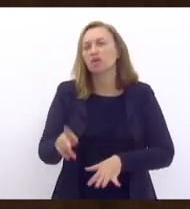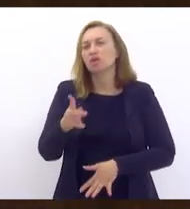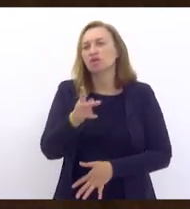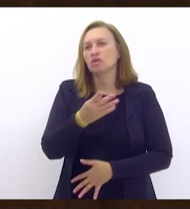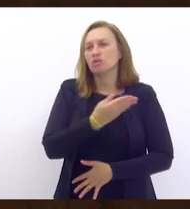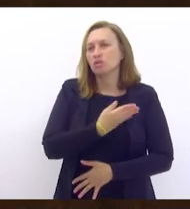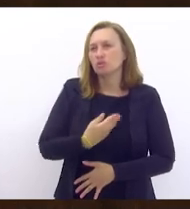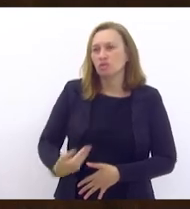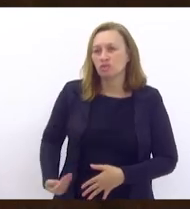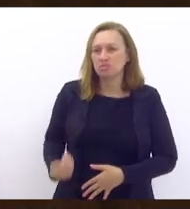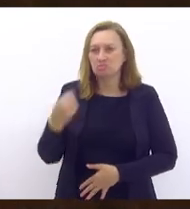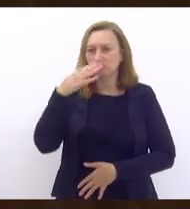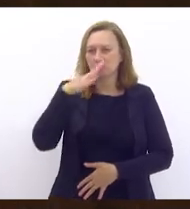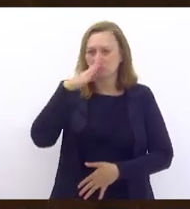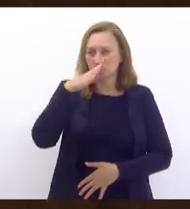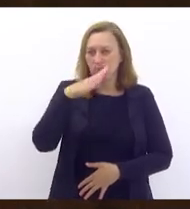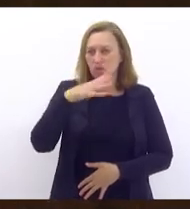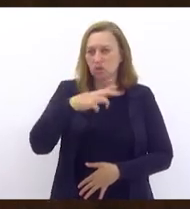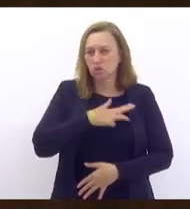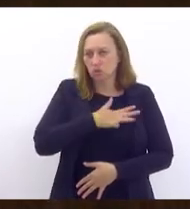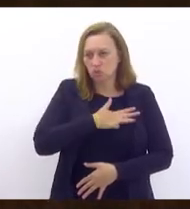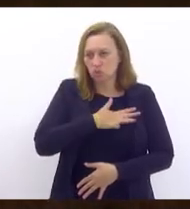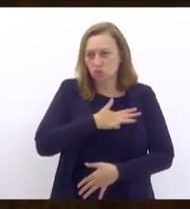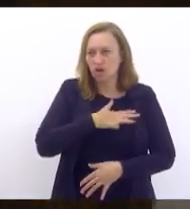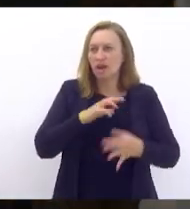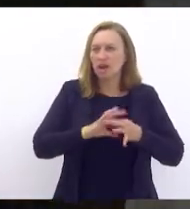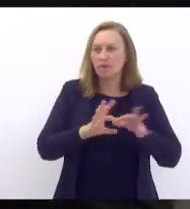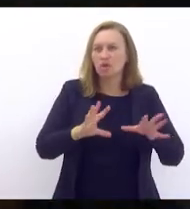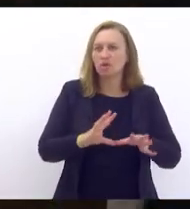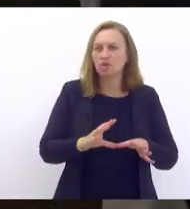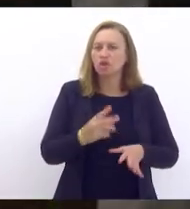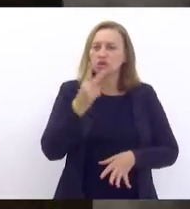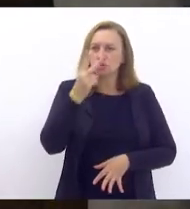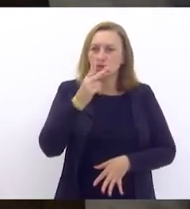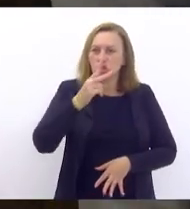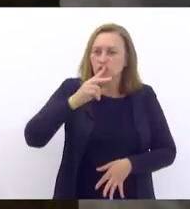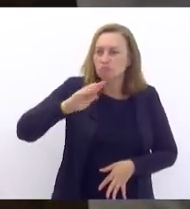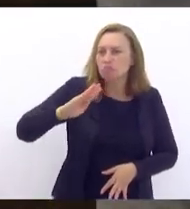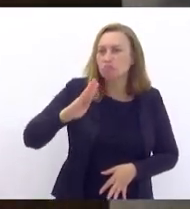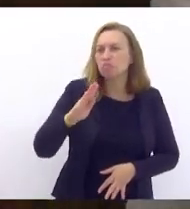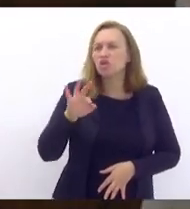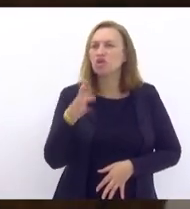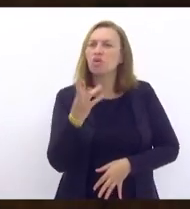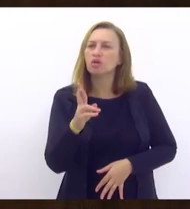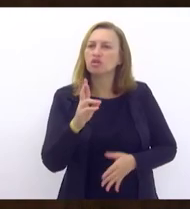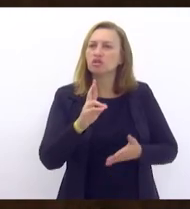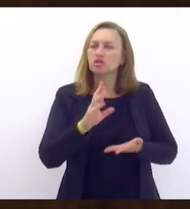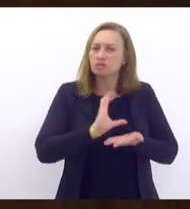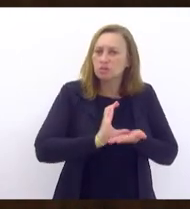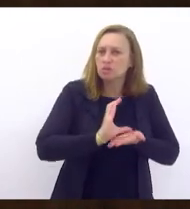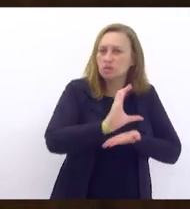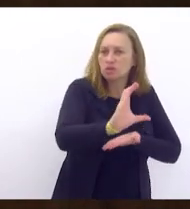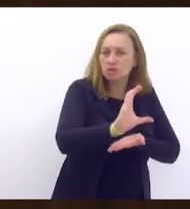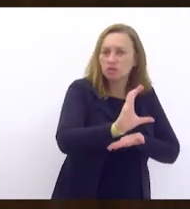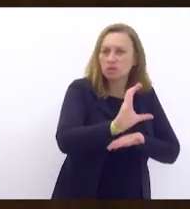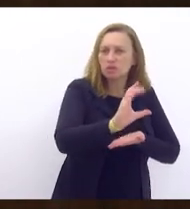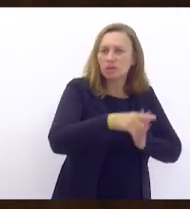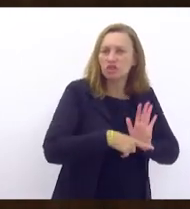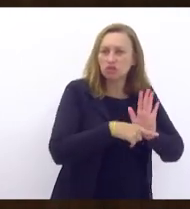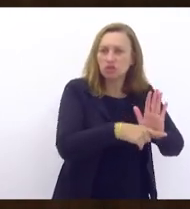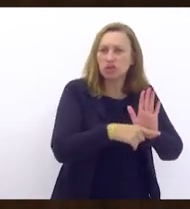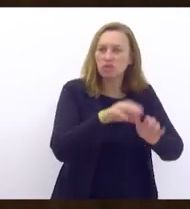Lula já liberou mais de 2 bilhões de reais para a recuperação do Rio Grande do